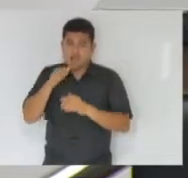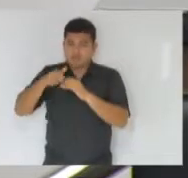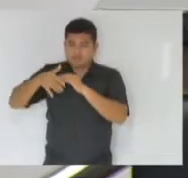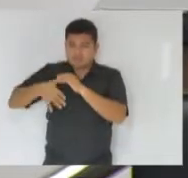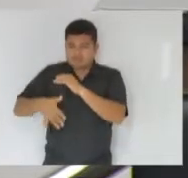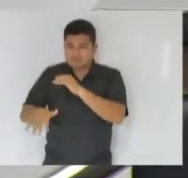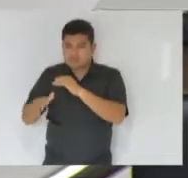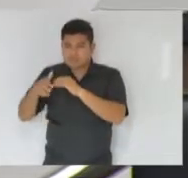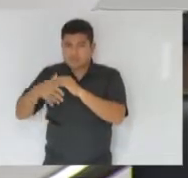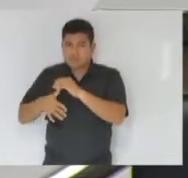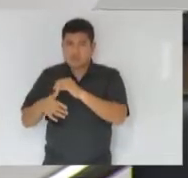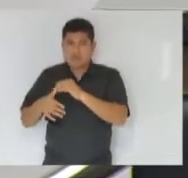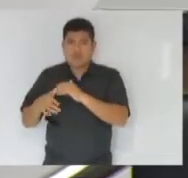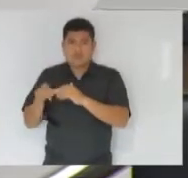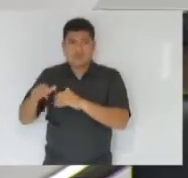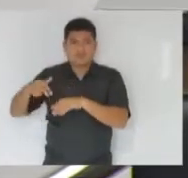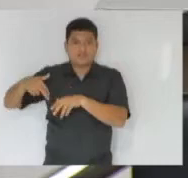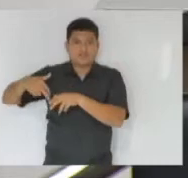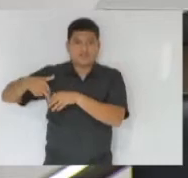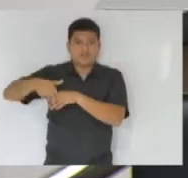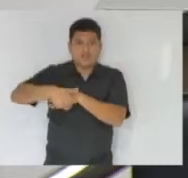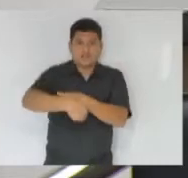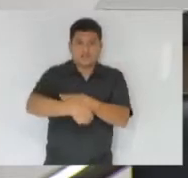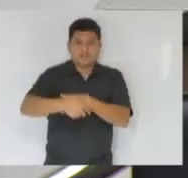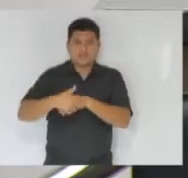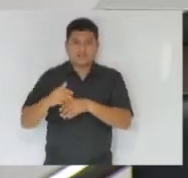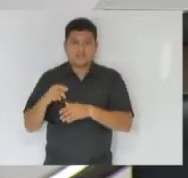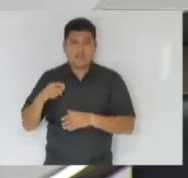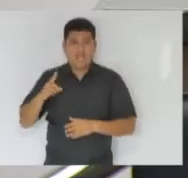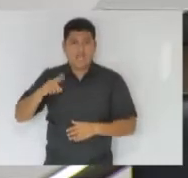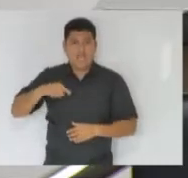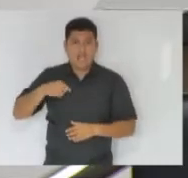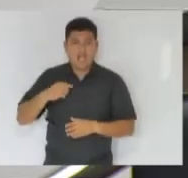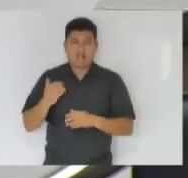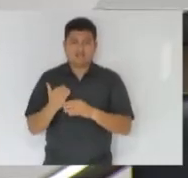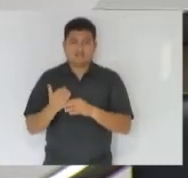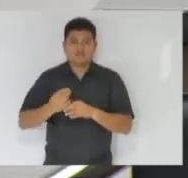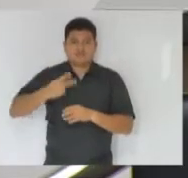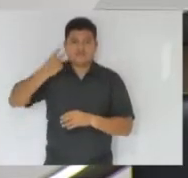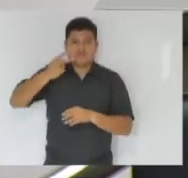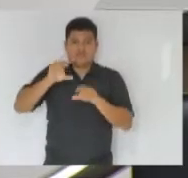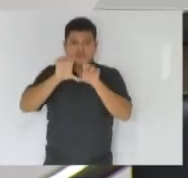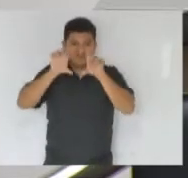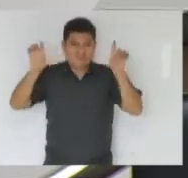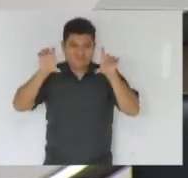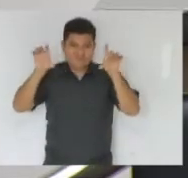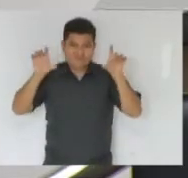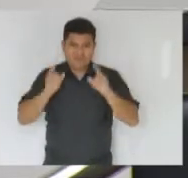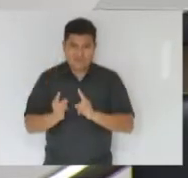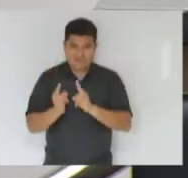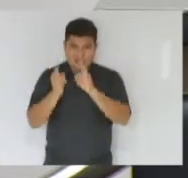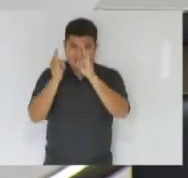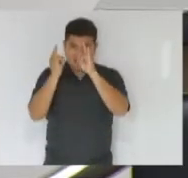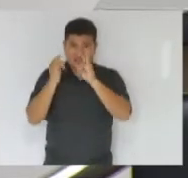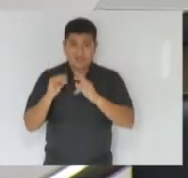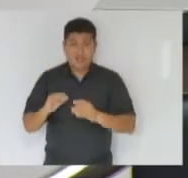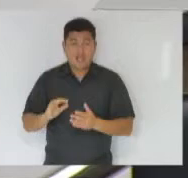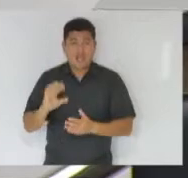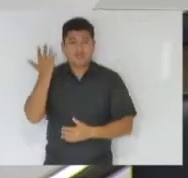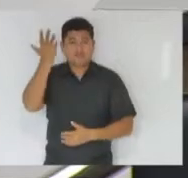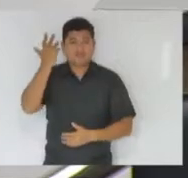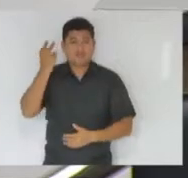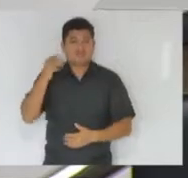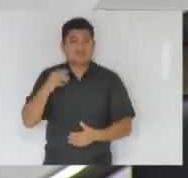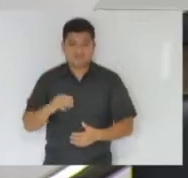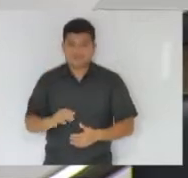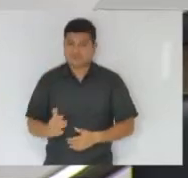uma escada, que é a escada que vai para o ensino médio, que é no segundo andar, e ali os jovens escorregam e caem. Então a gente